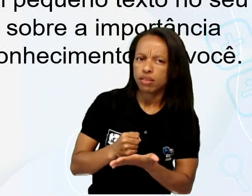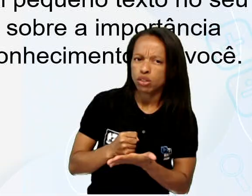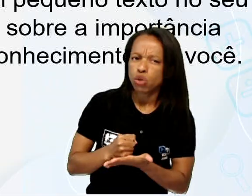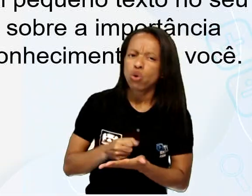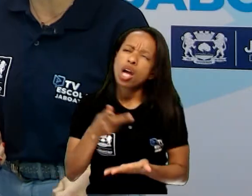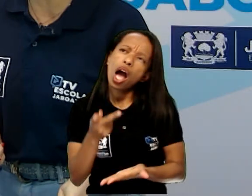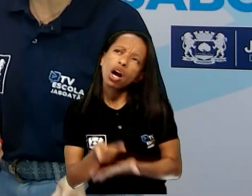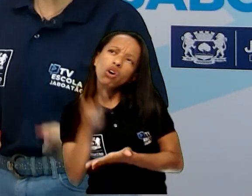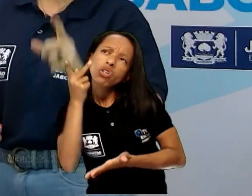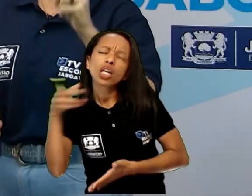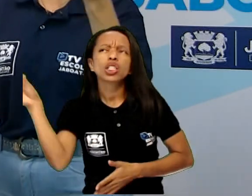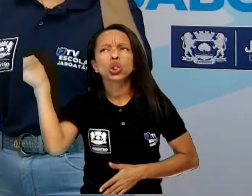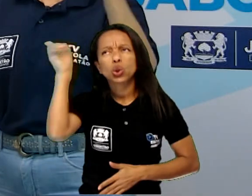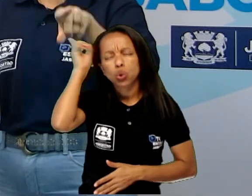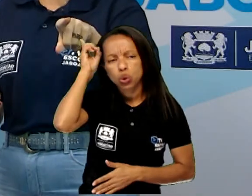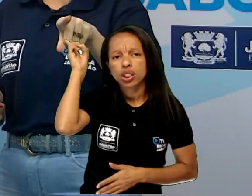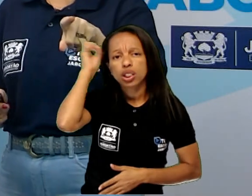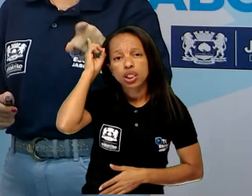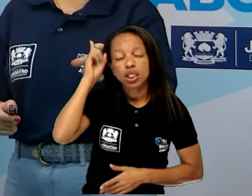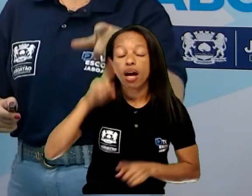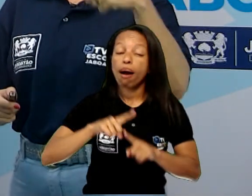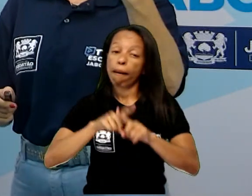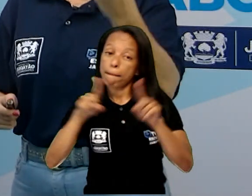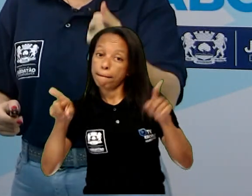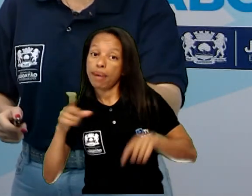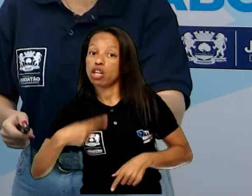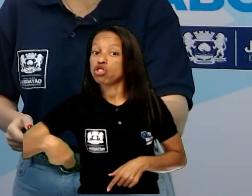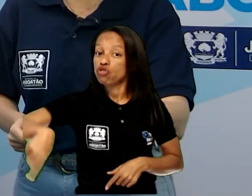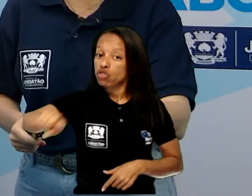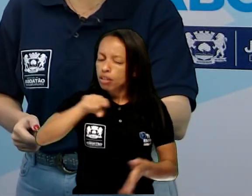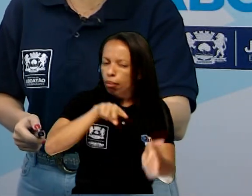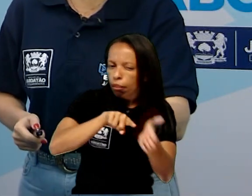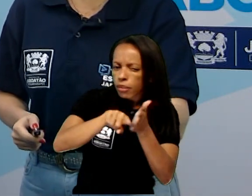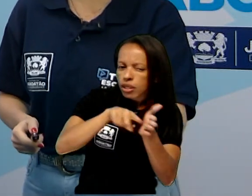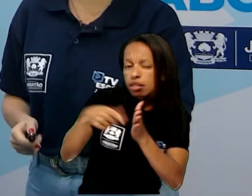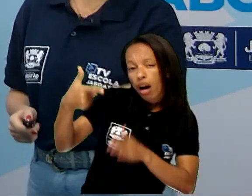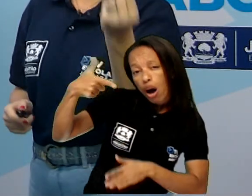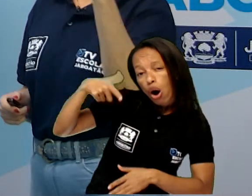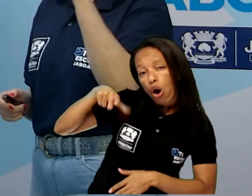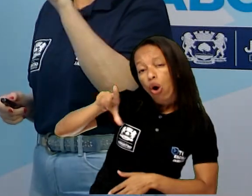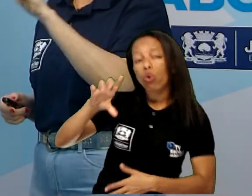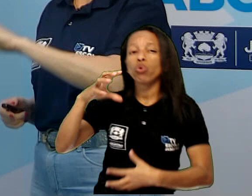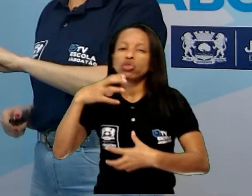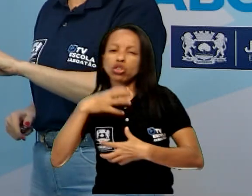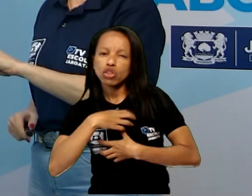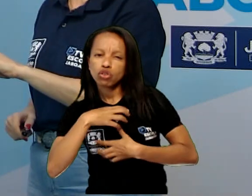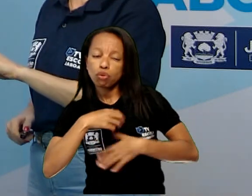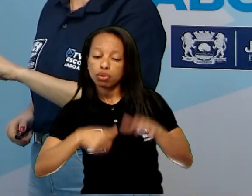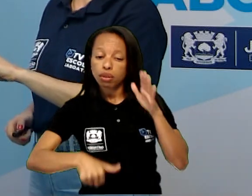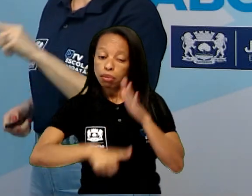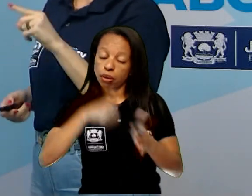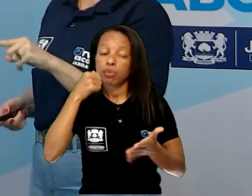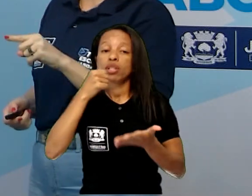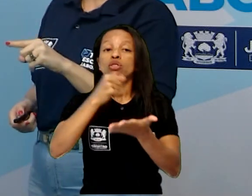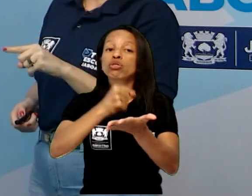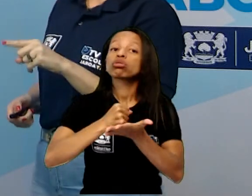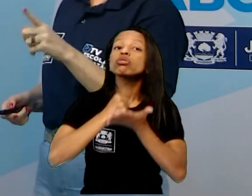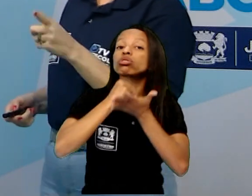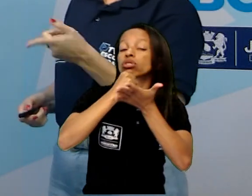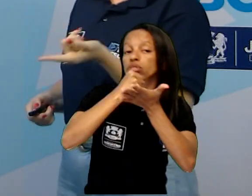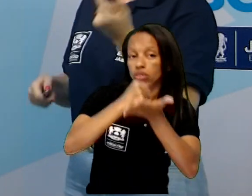recorrentes no nosso dia a dia, mas vocês vão pesquisar outras formas de primeiros socorros que eu não citei aqui,